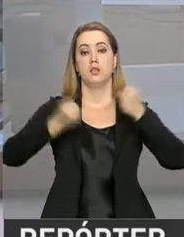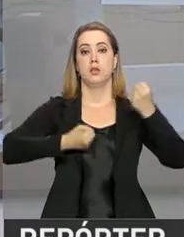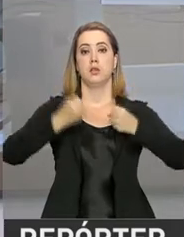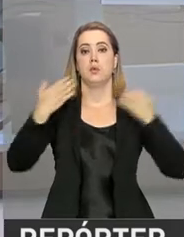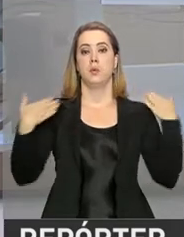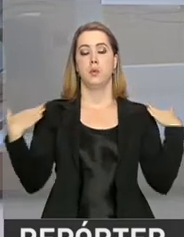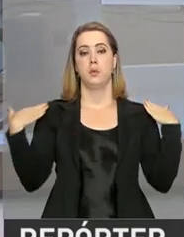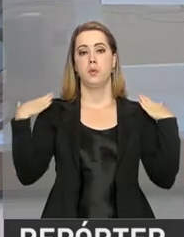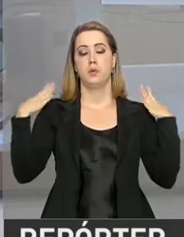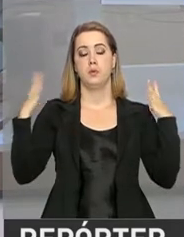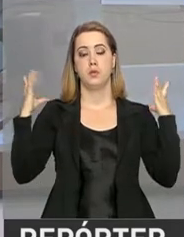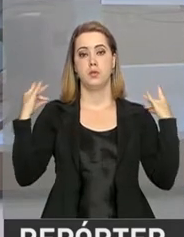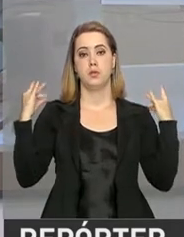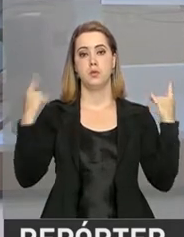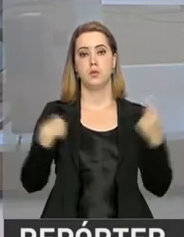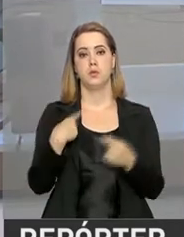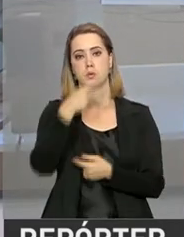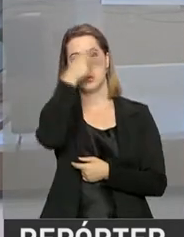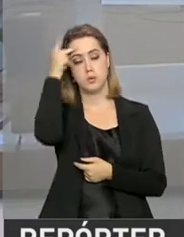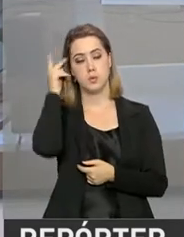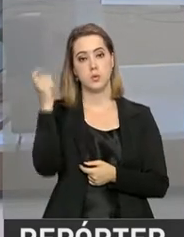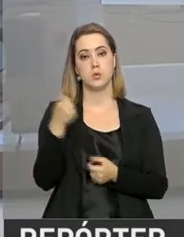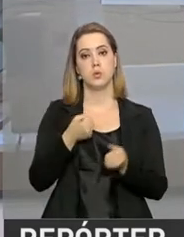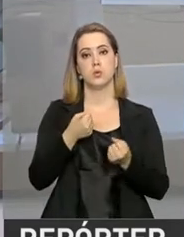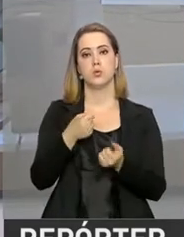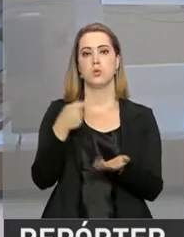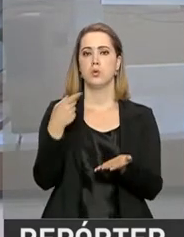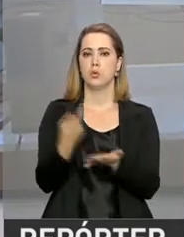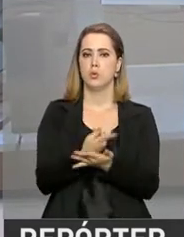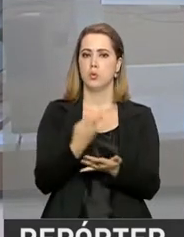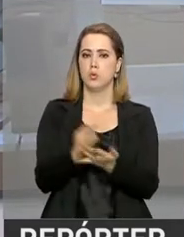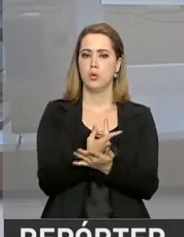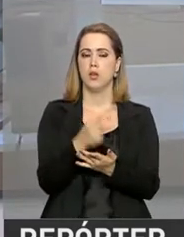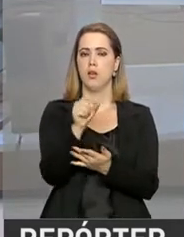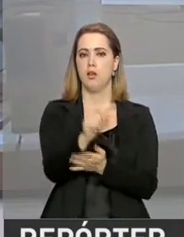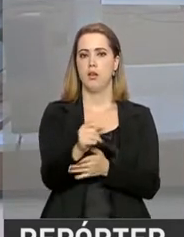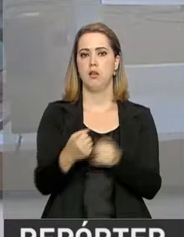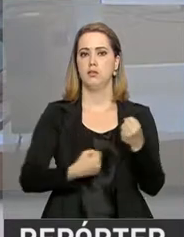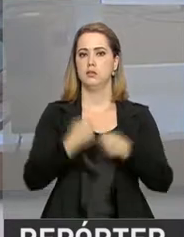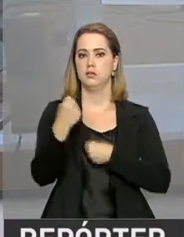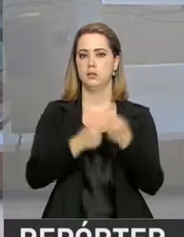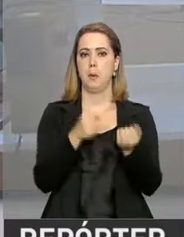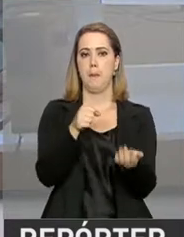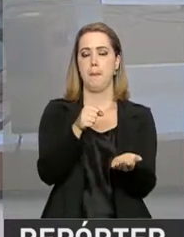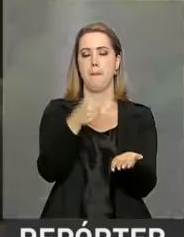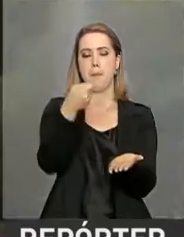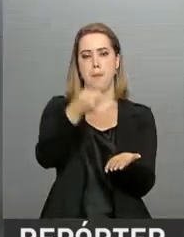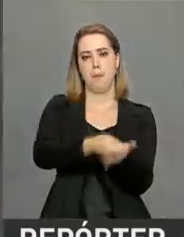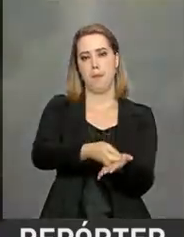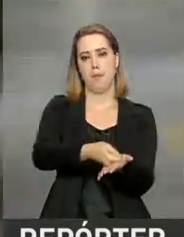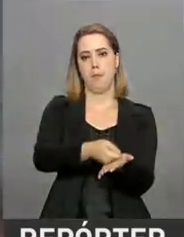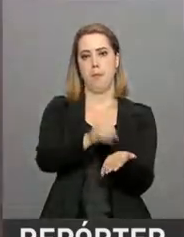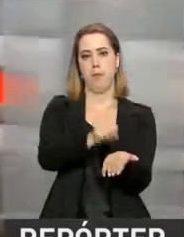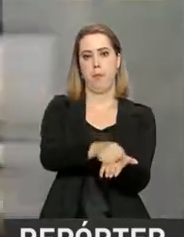geral a partir de amanhã quem cometer infrações no trânsito vai pagar mais as multas terão reajuste